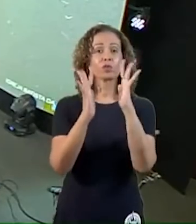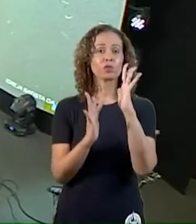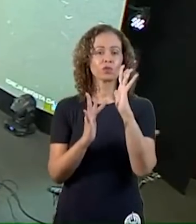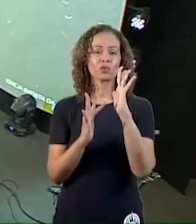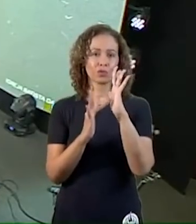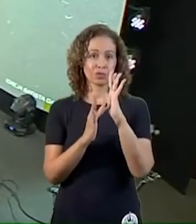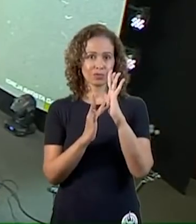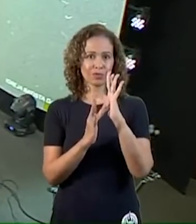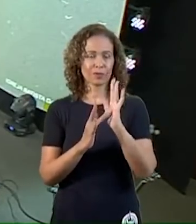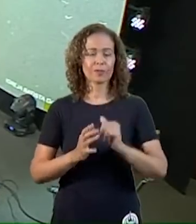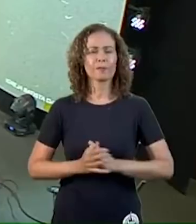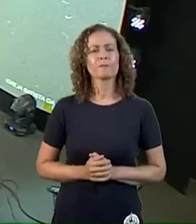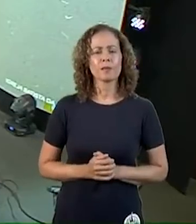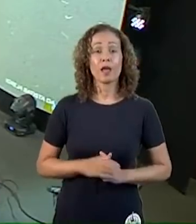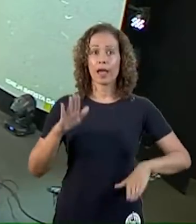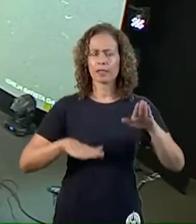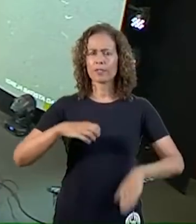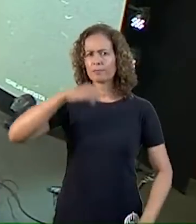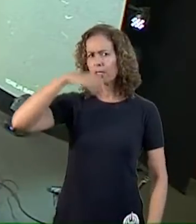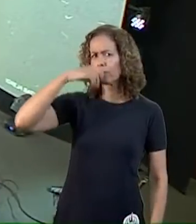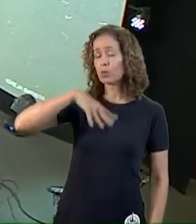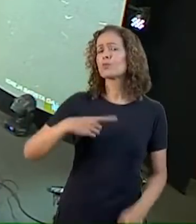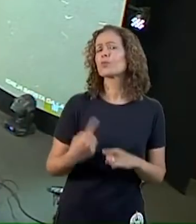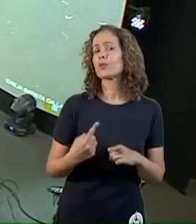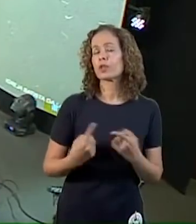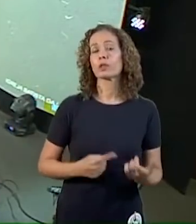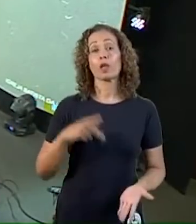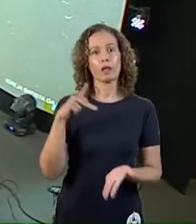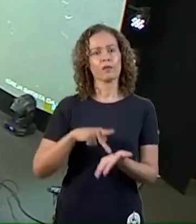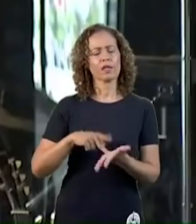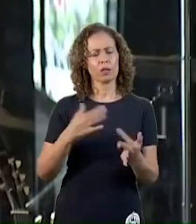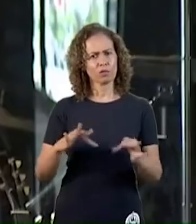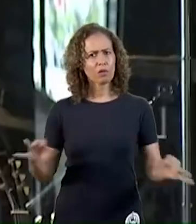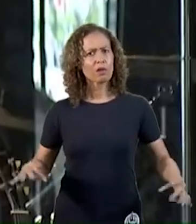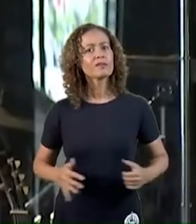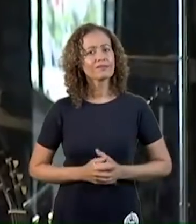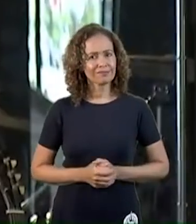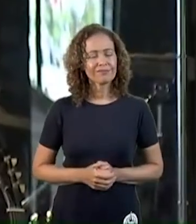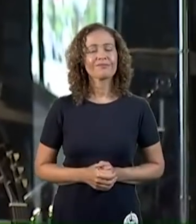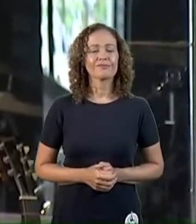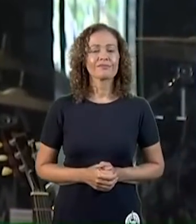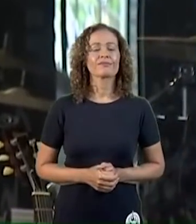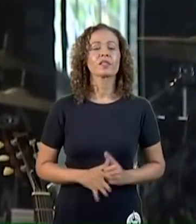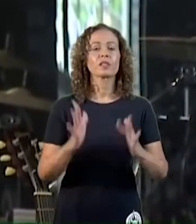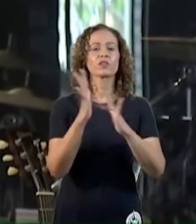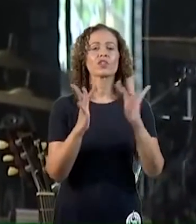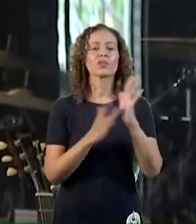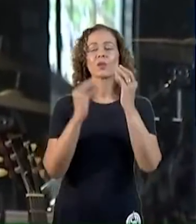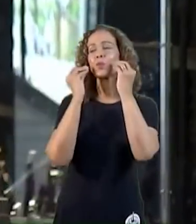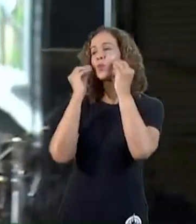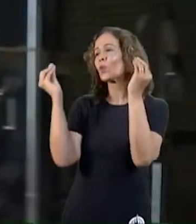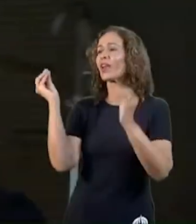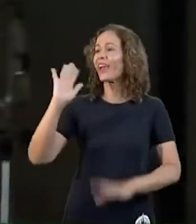tosco. Porque a verdade dói. E ele era a verdade encarnada. Ele não ficava jogando beijo. Ele não era